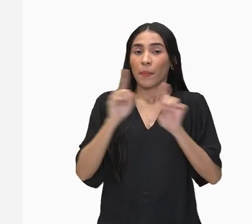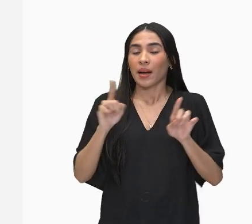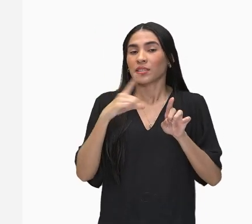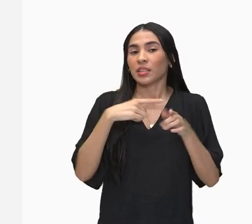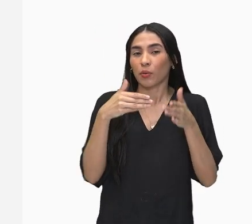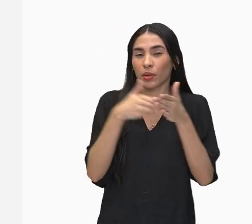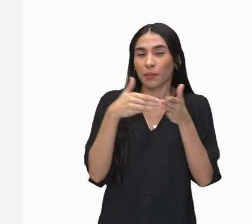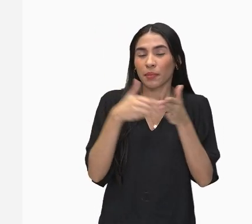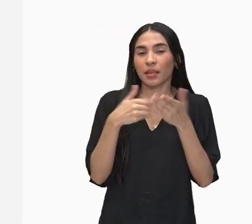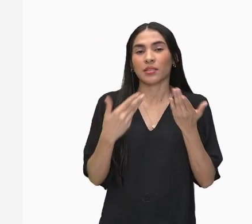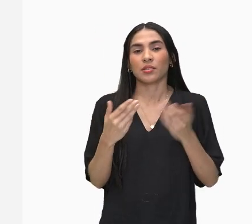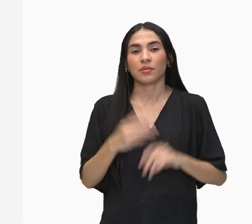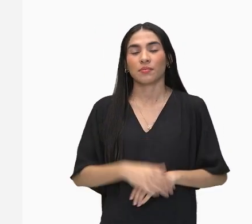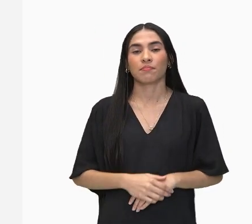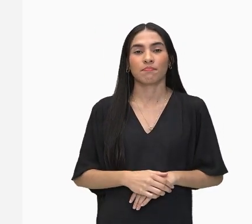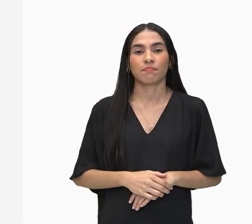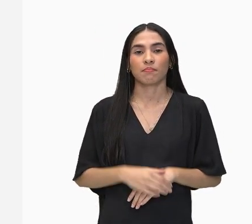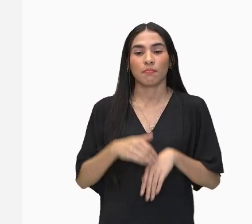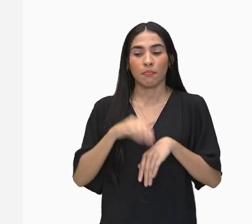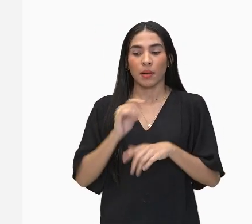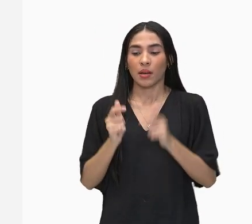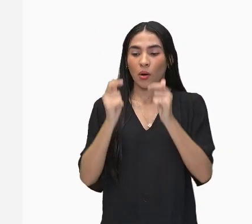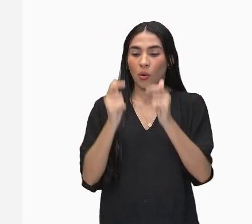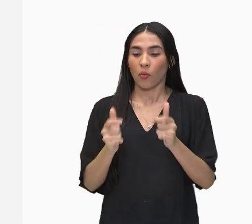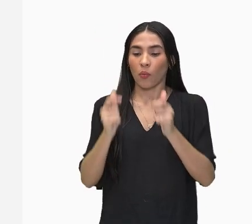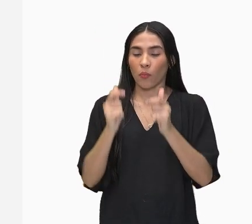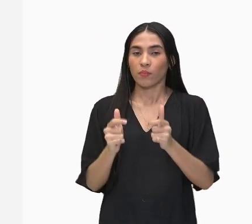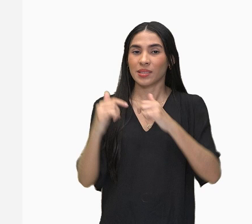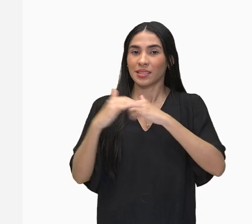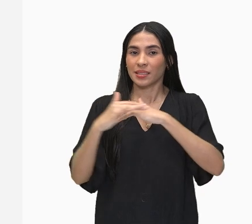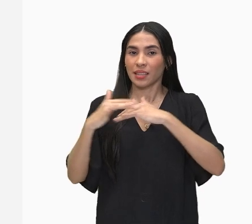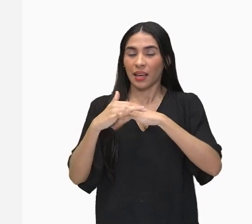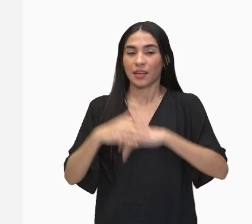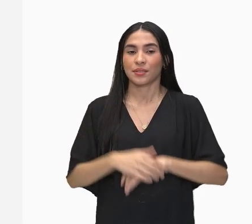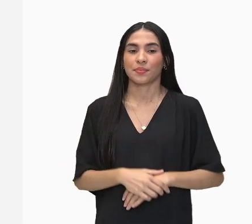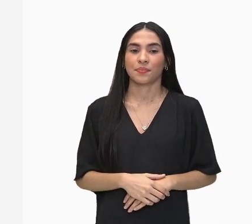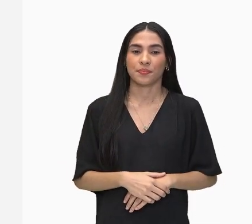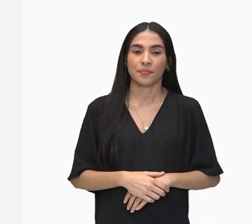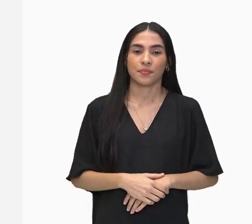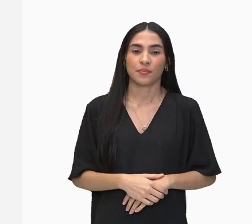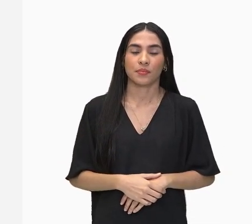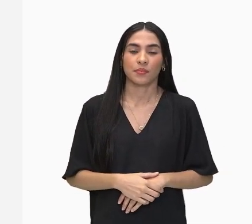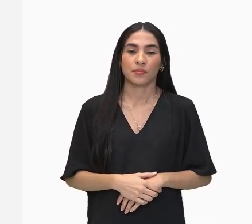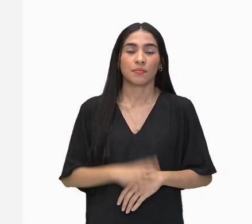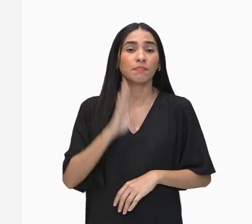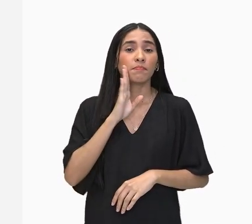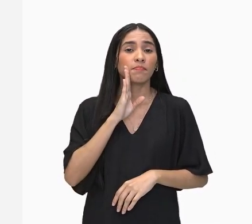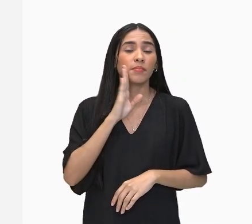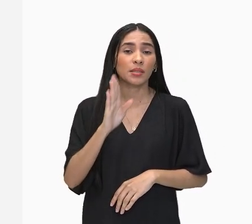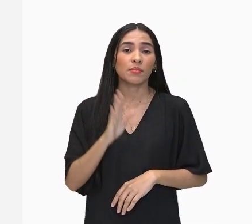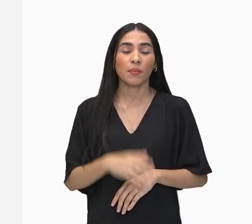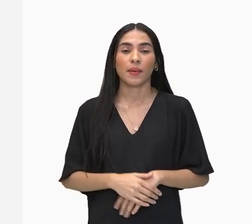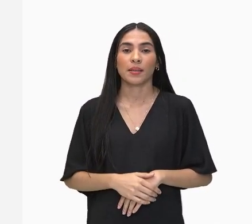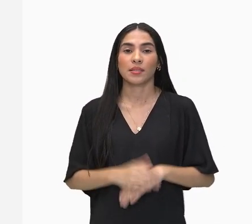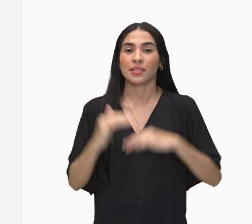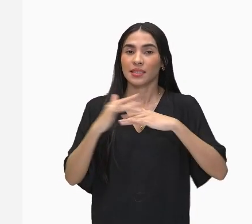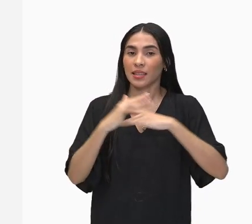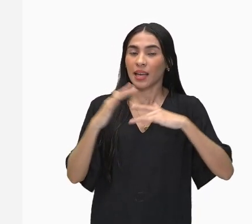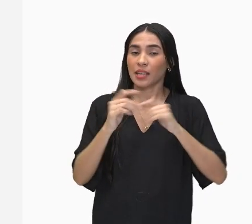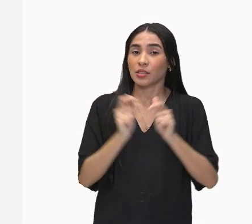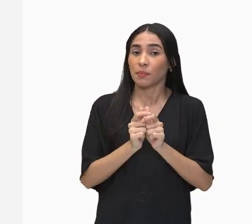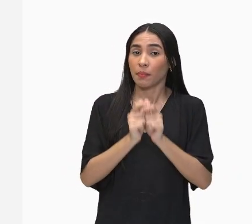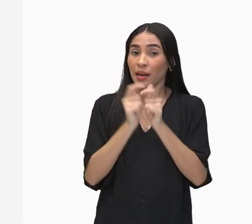se concentra em áreas metropolitanas, principalmente em